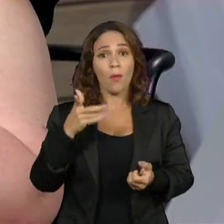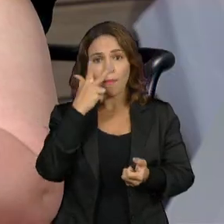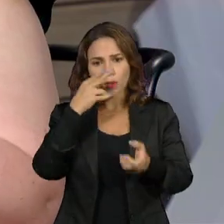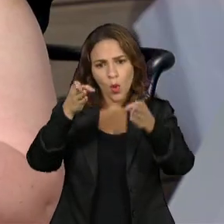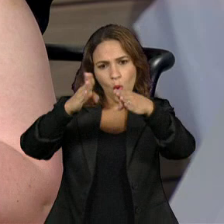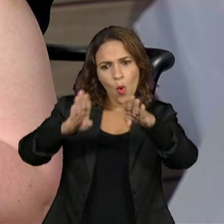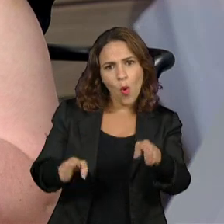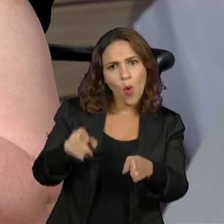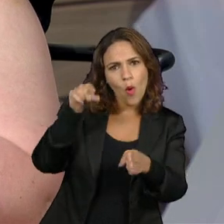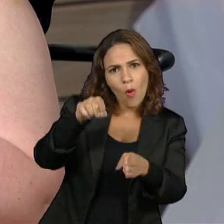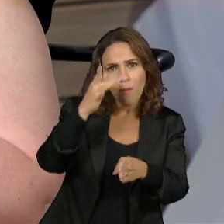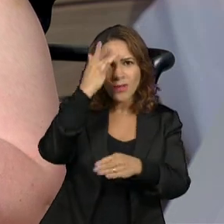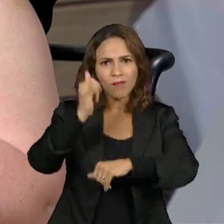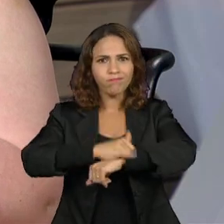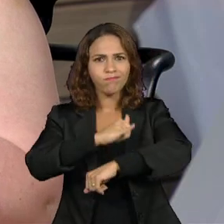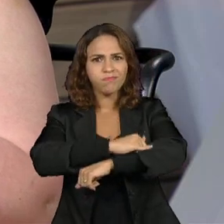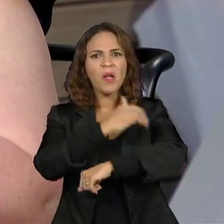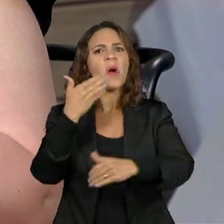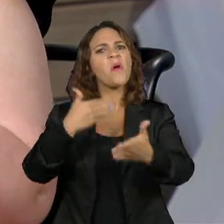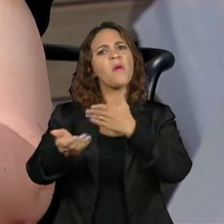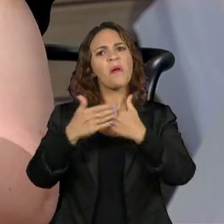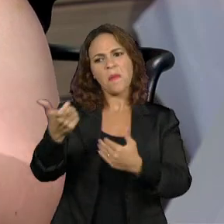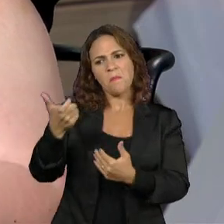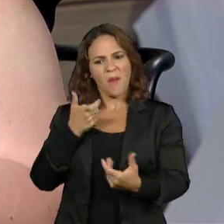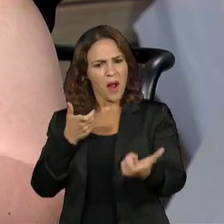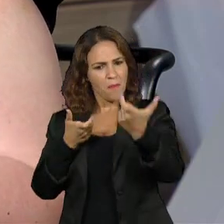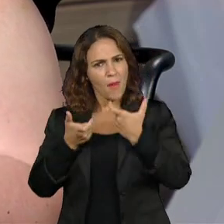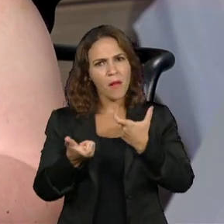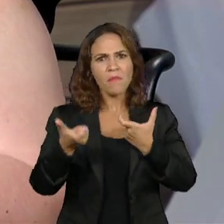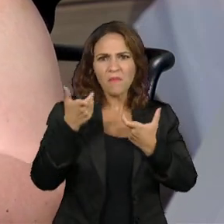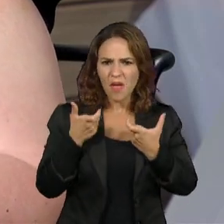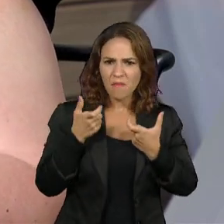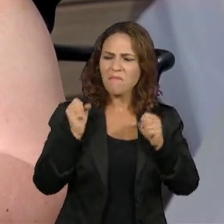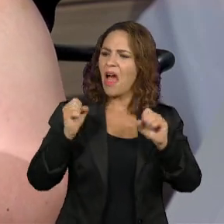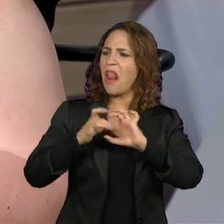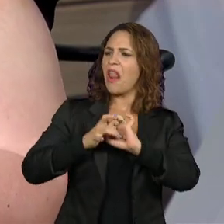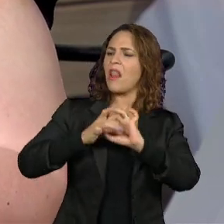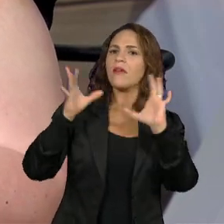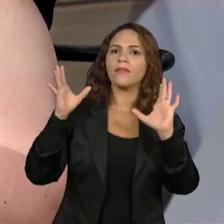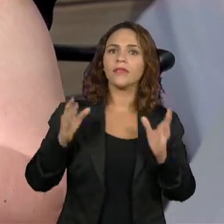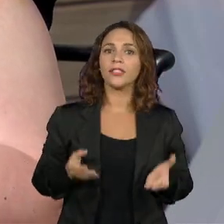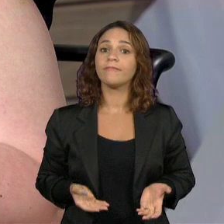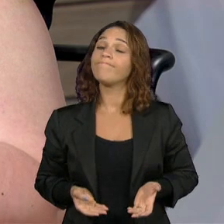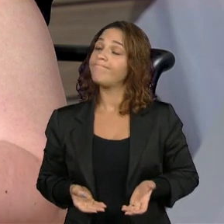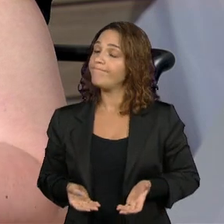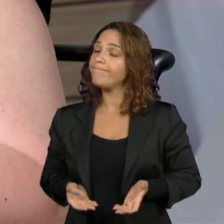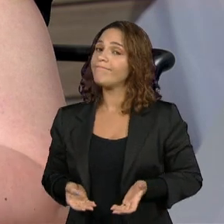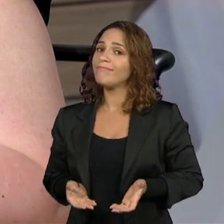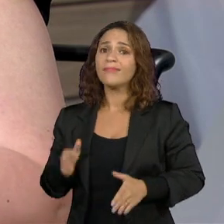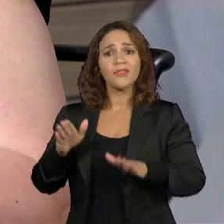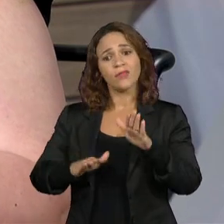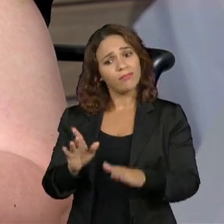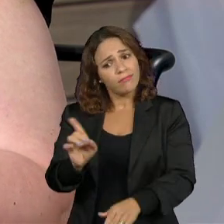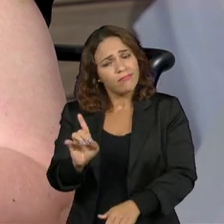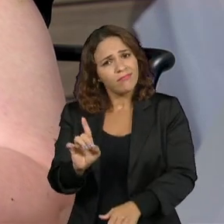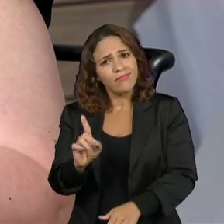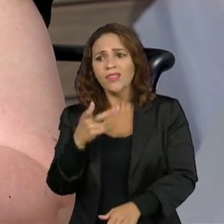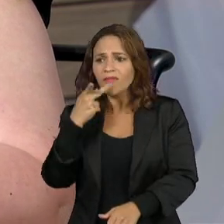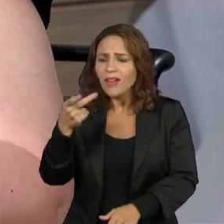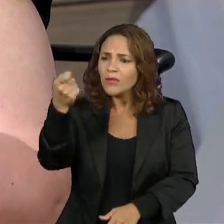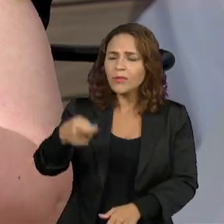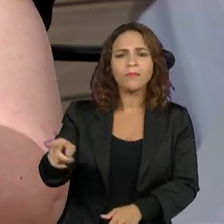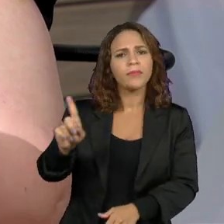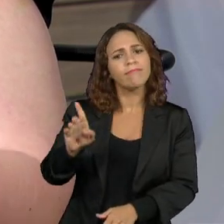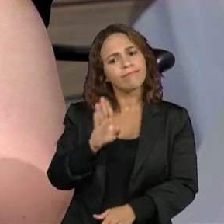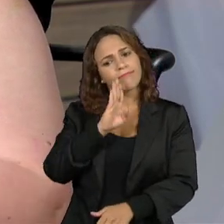torna muito público para muitas pessoas, então pode-se falar do corpo daquela pessoa. né? E às vezes não é para falar, né?